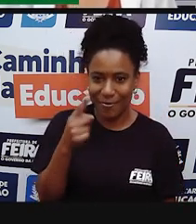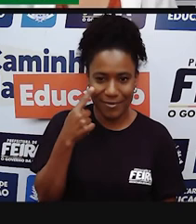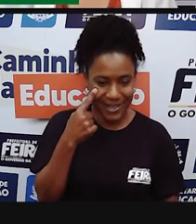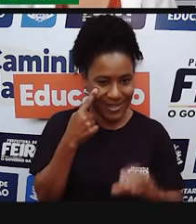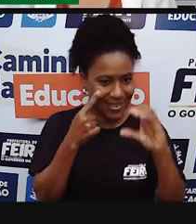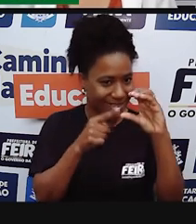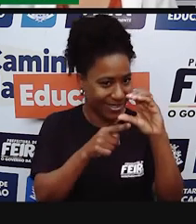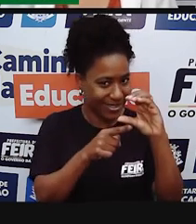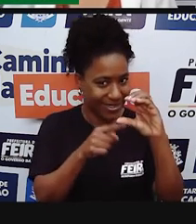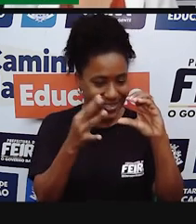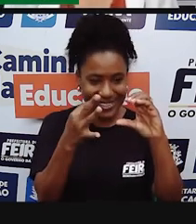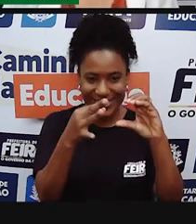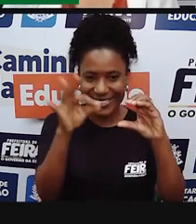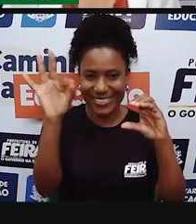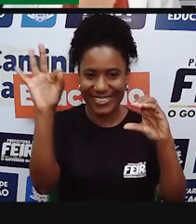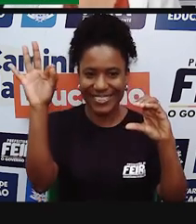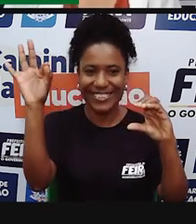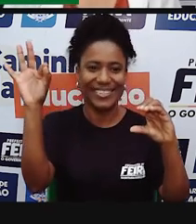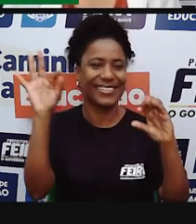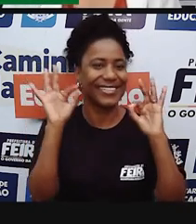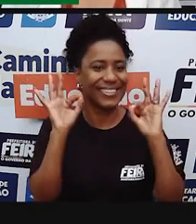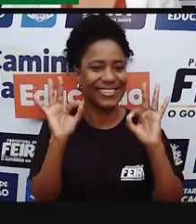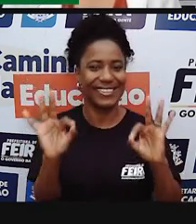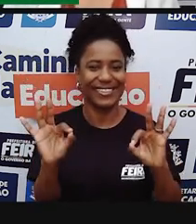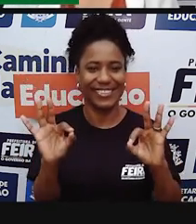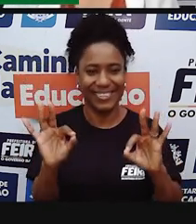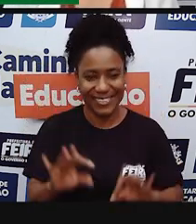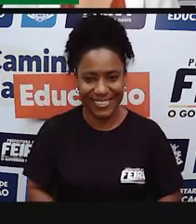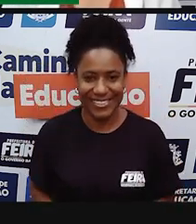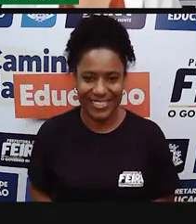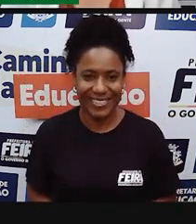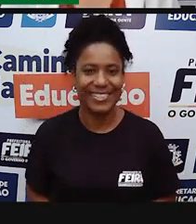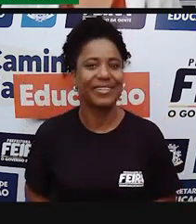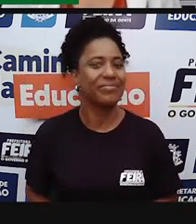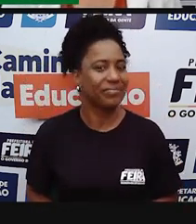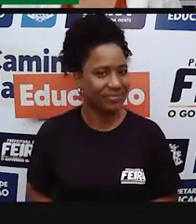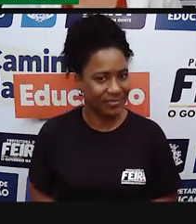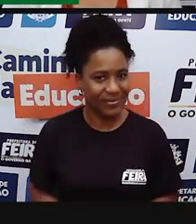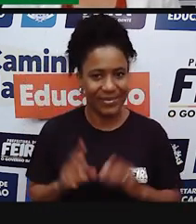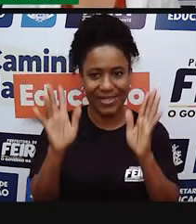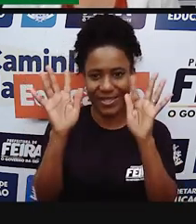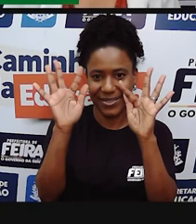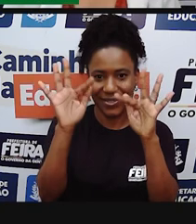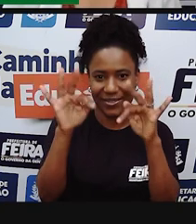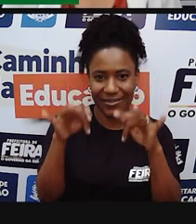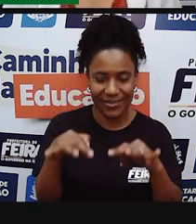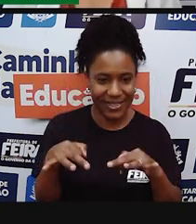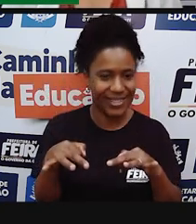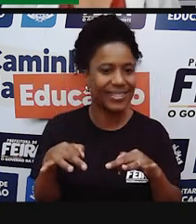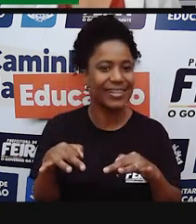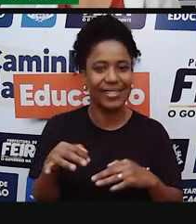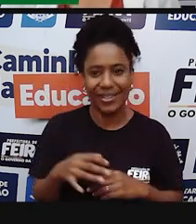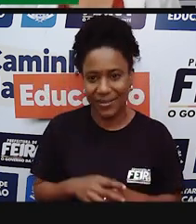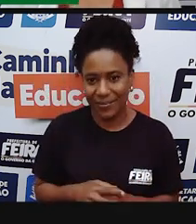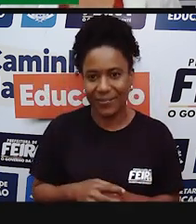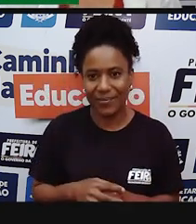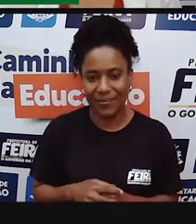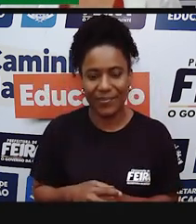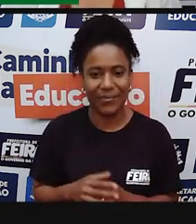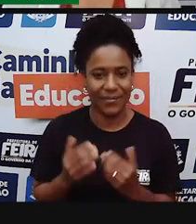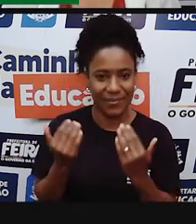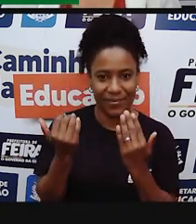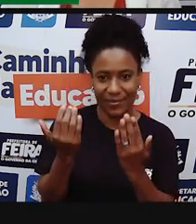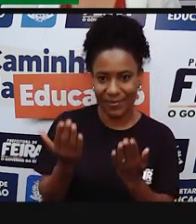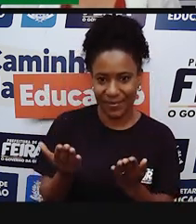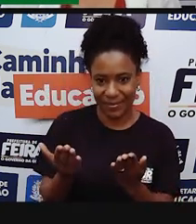conferir Leva sim o Ok só finalizamos o nosso jogo e ele então te